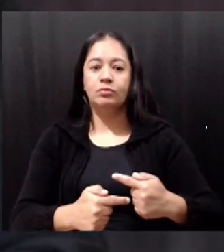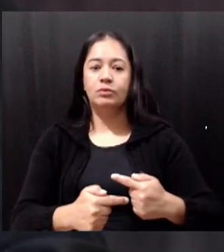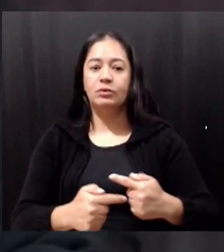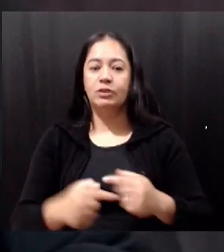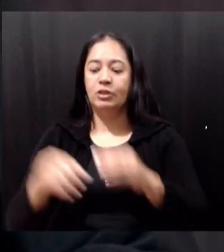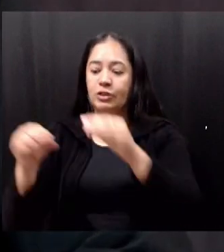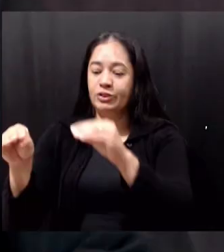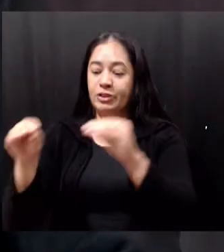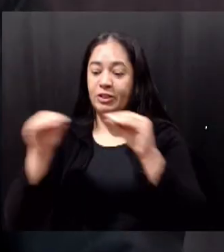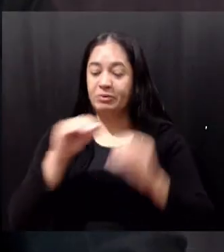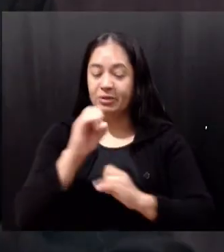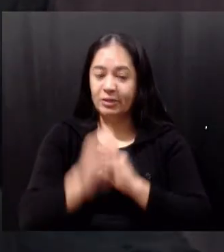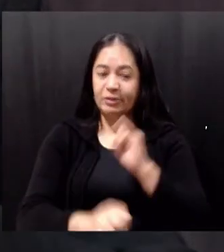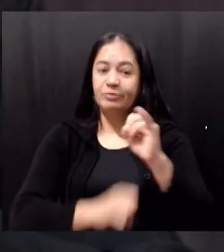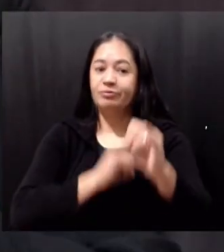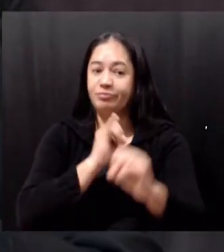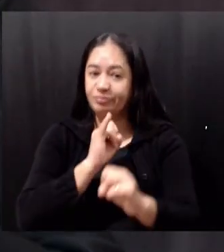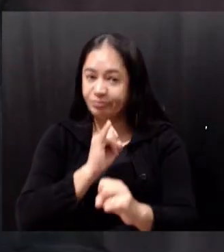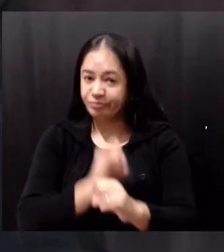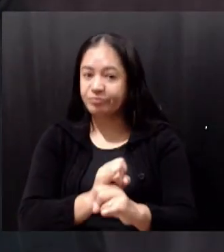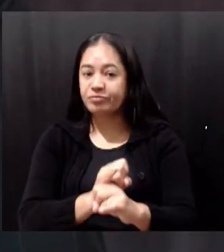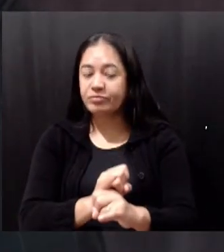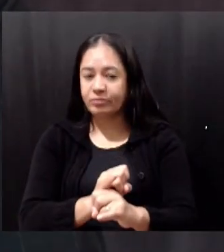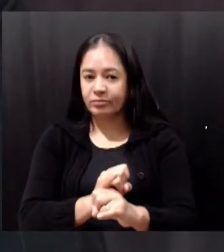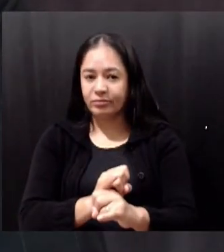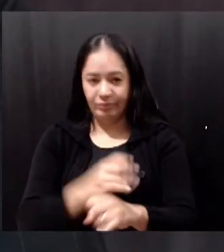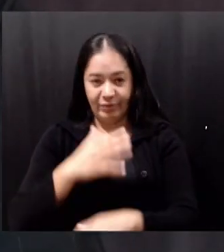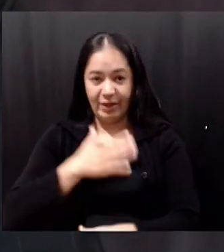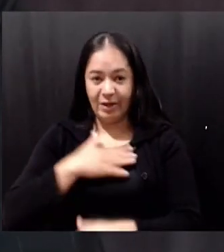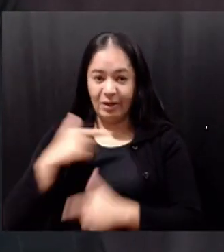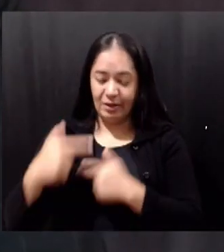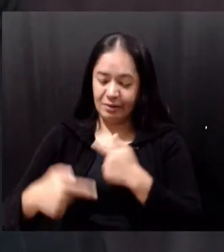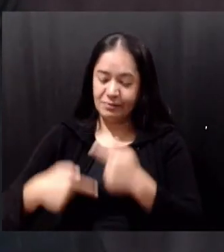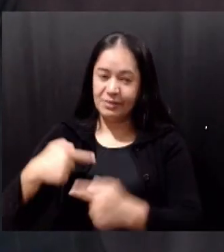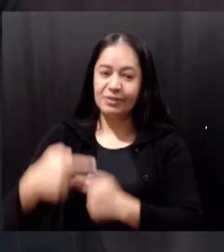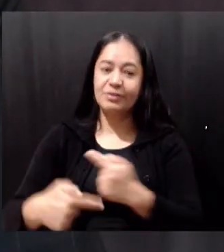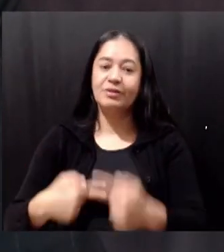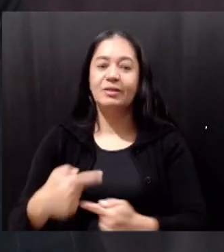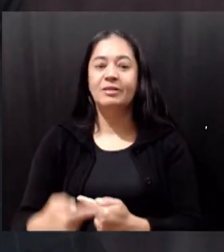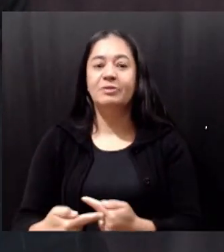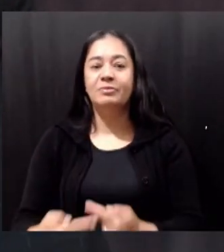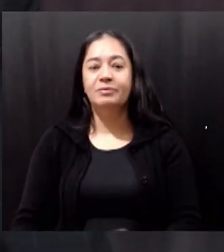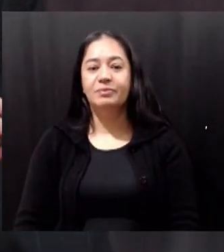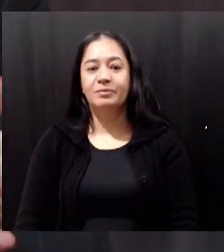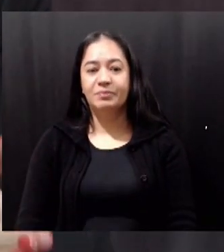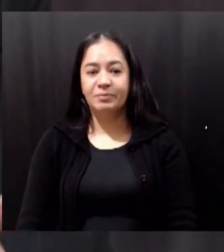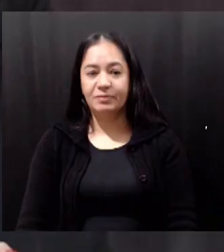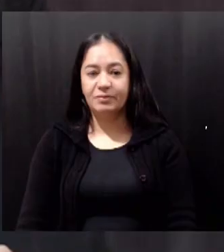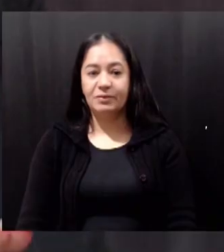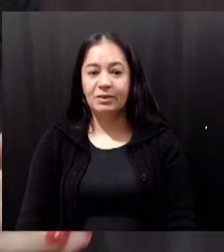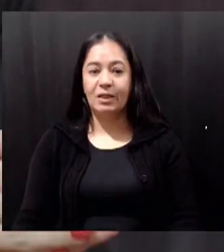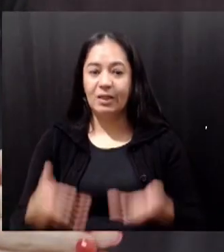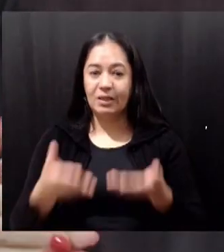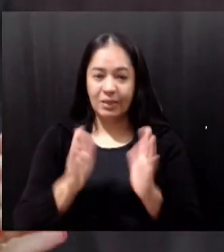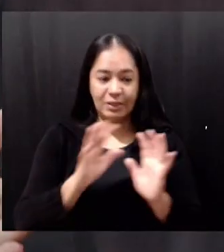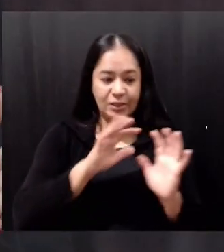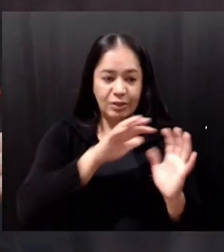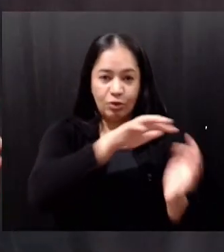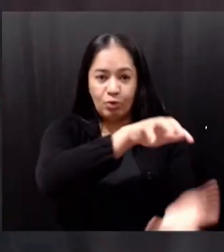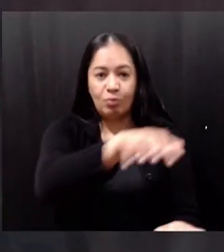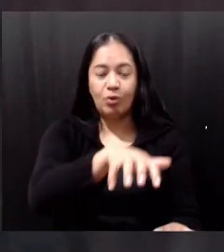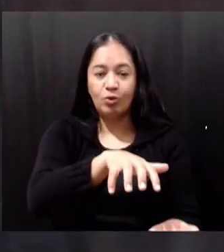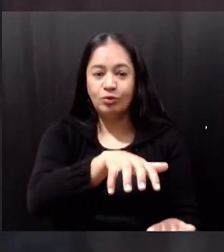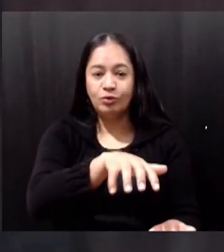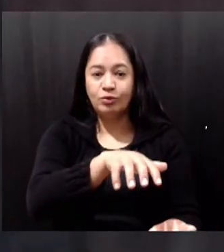que é uma geração, é a minha geração, né? Uma geração que nasceu num mundo analógico e veio